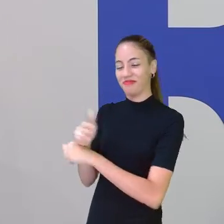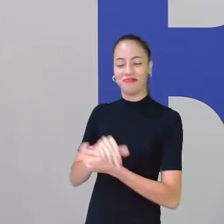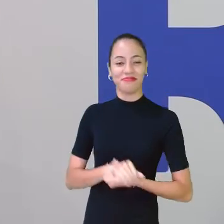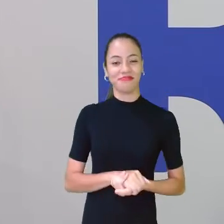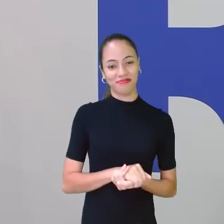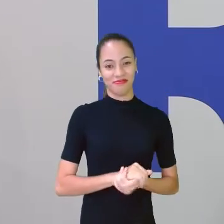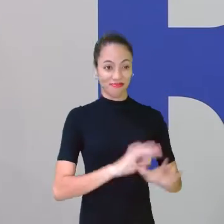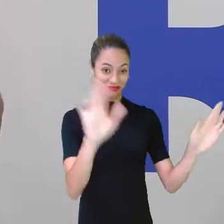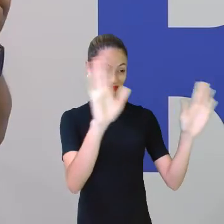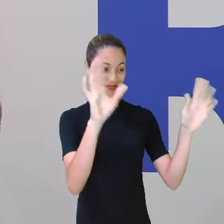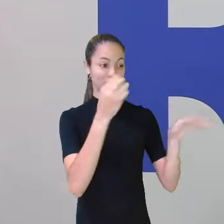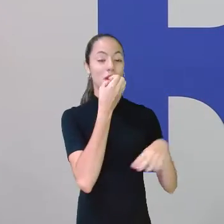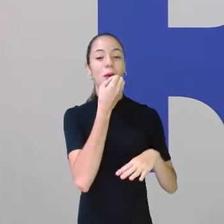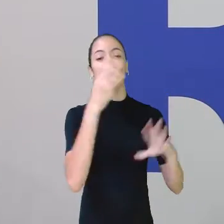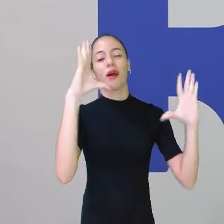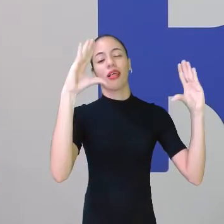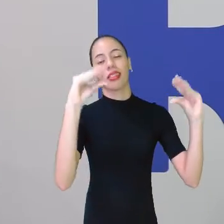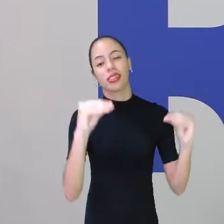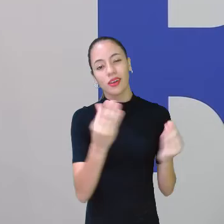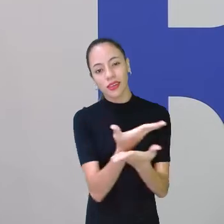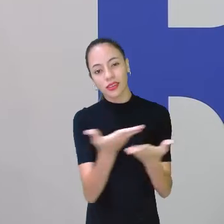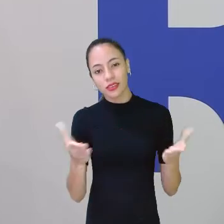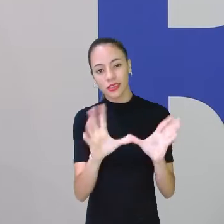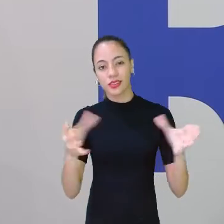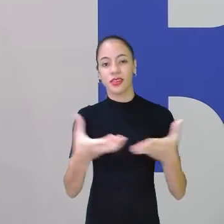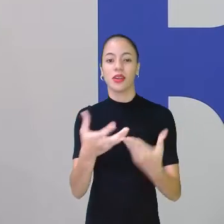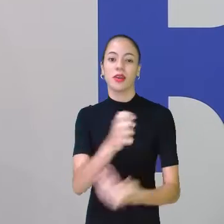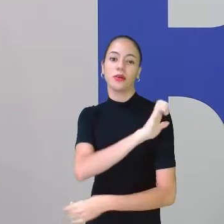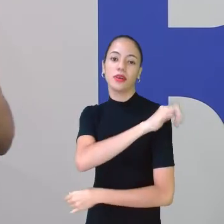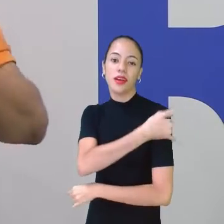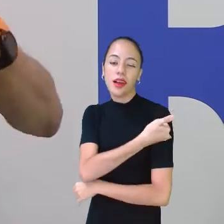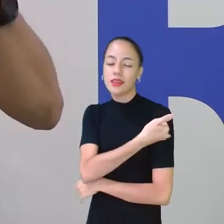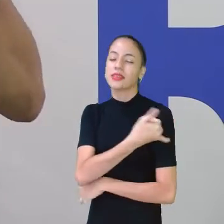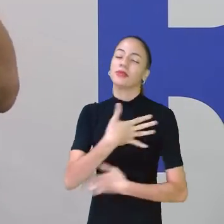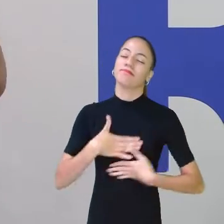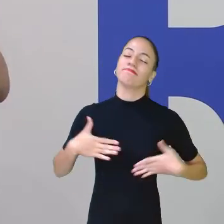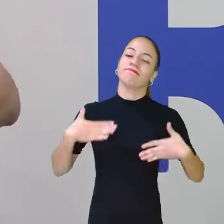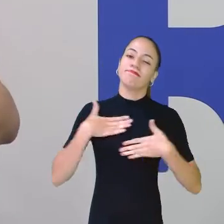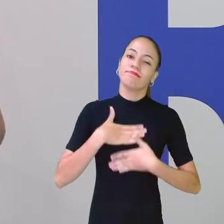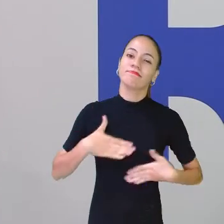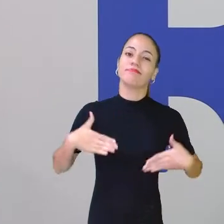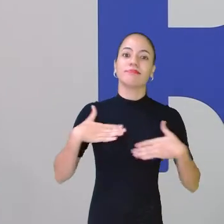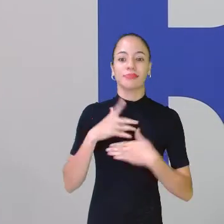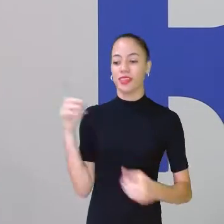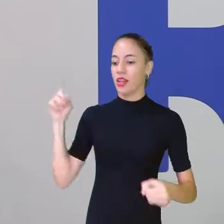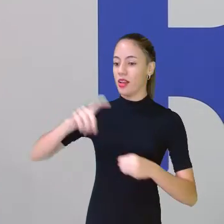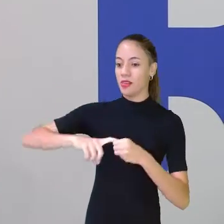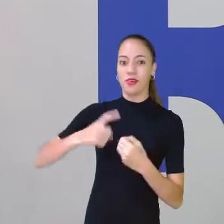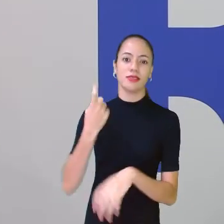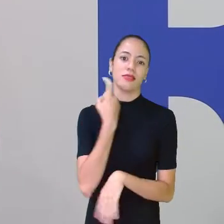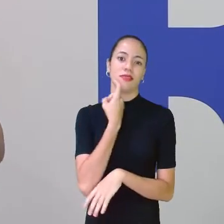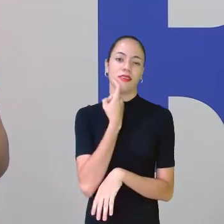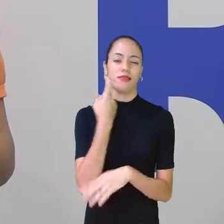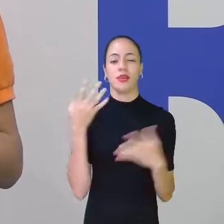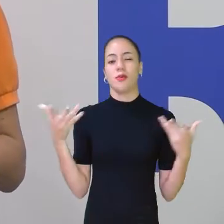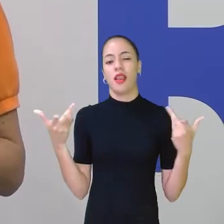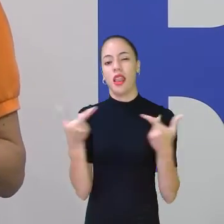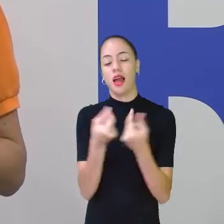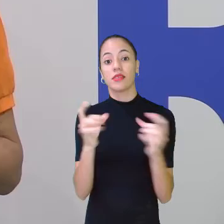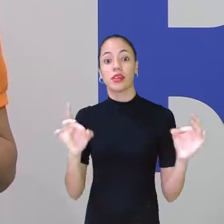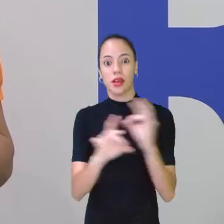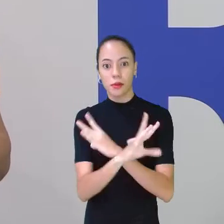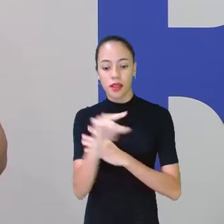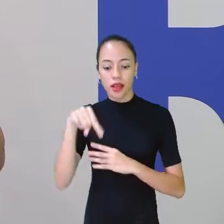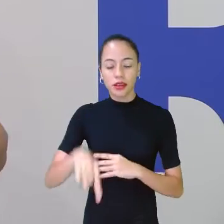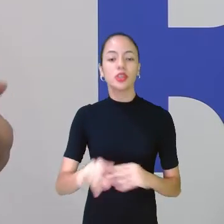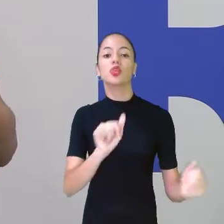Boa noite, meu povo da EJA, que satisfação estar com vocês nesse retorno, né? Nessa sexta-feira boa, terminando com o professor aí